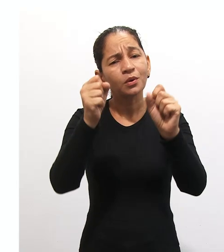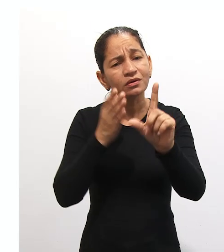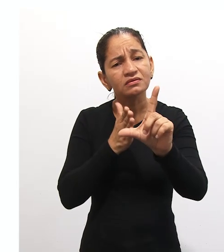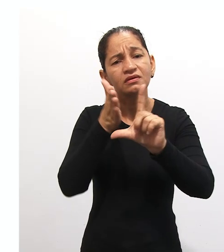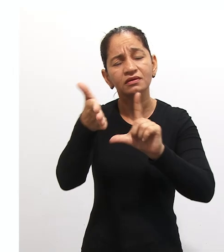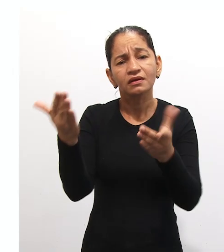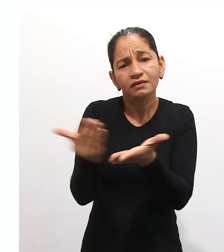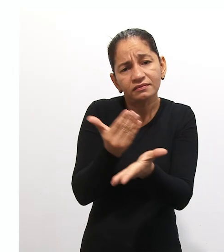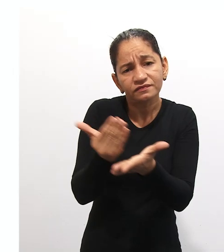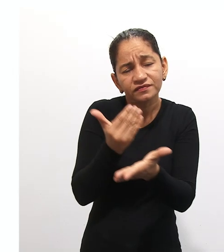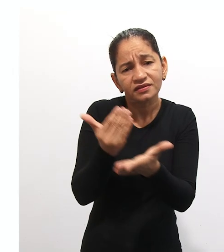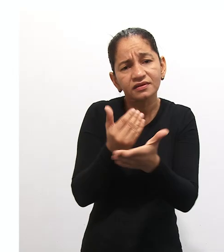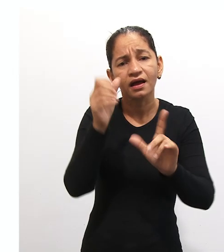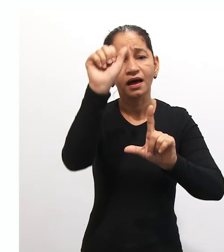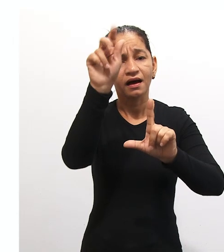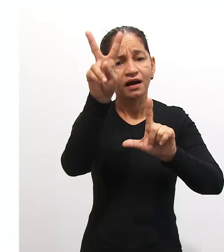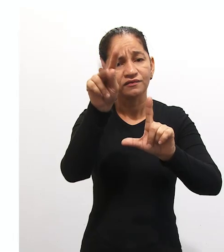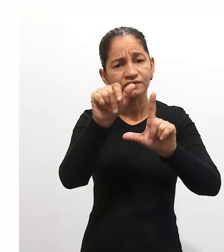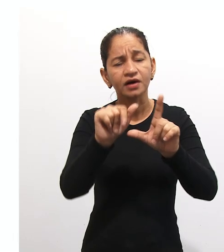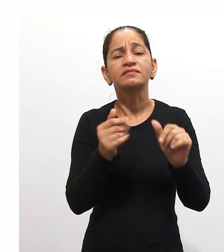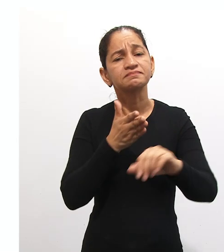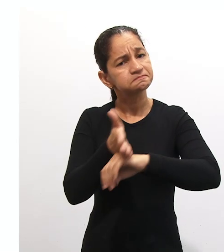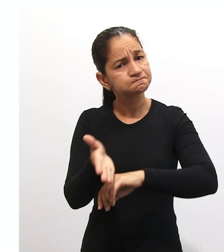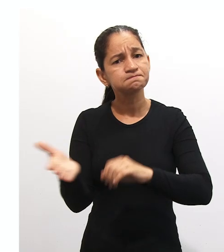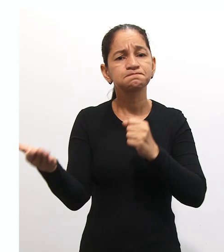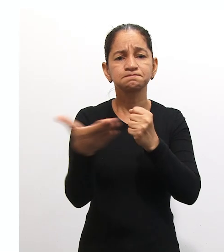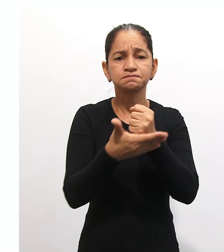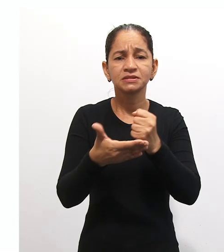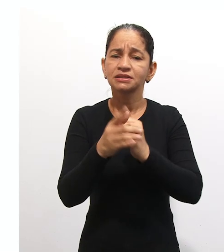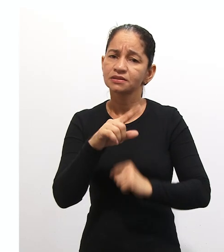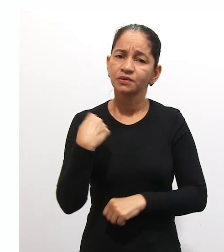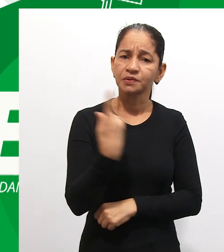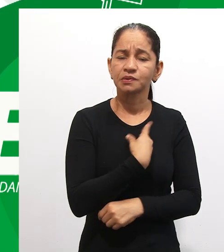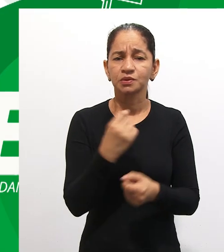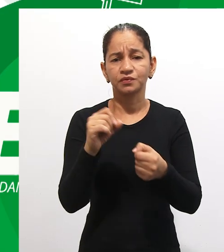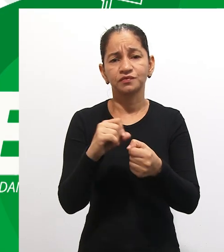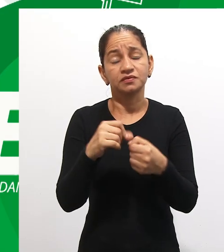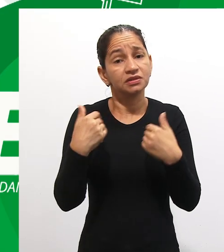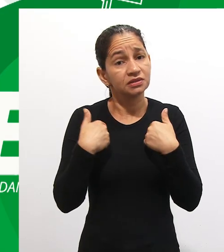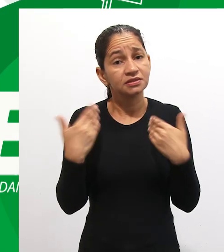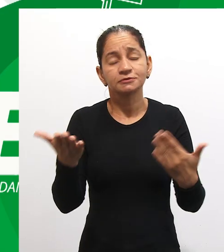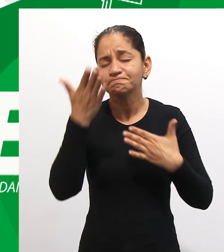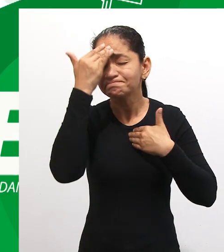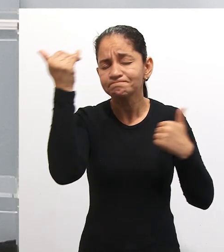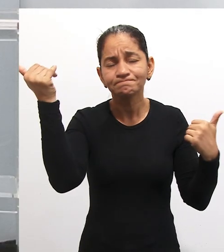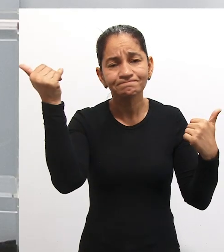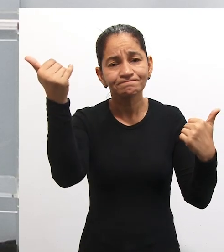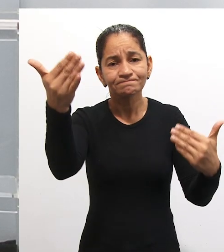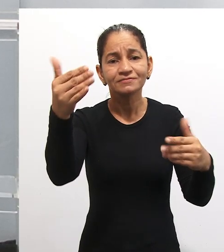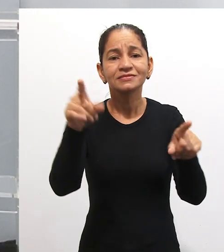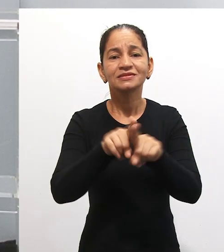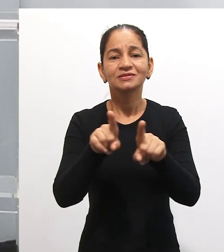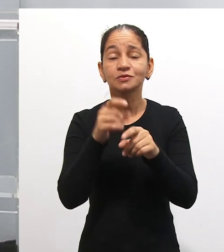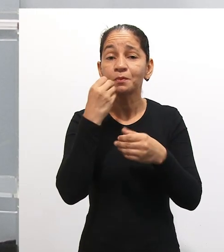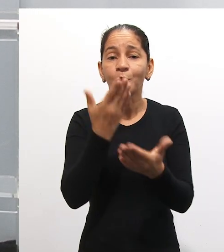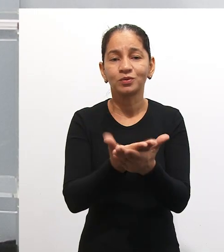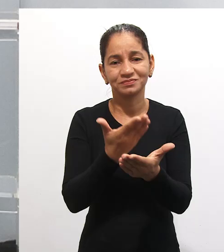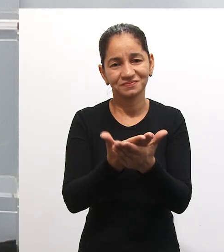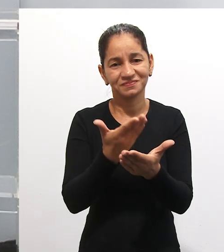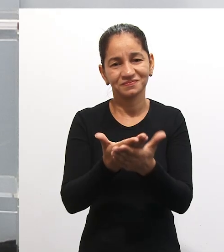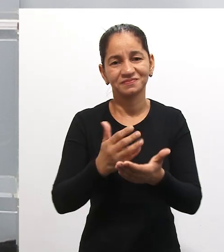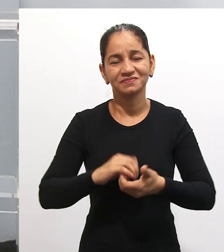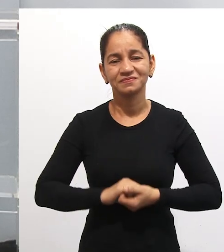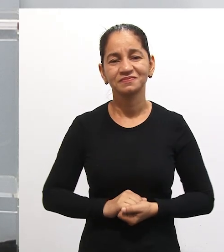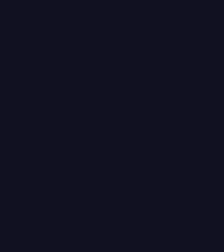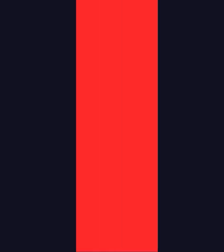nossa biblioteca virtual, é o que fundamentou o nosso material. E, gente, muito obrigado e bons